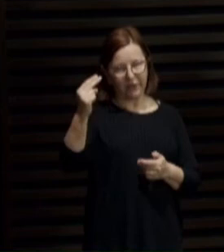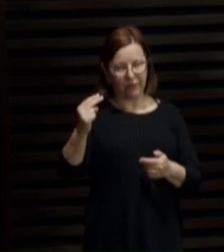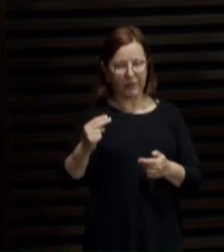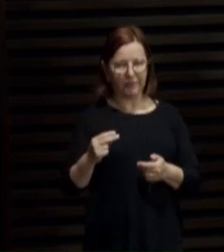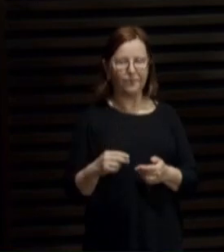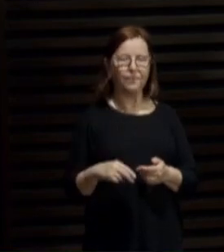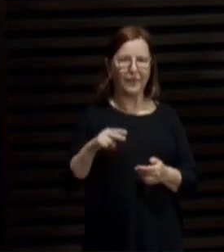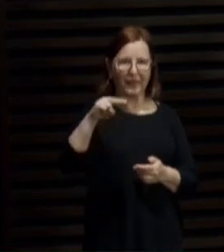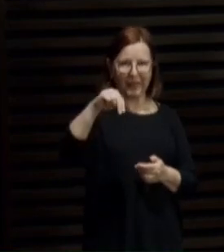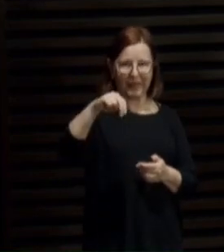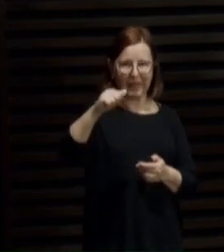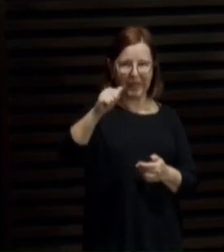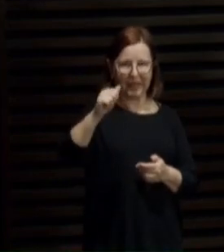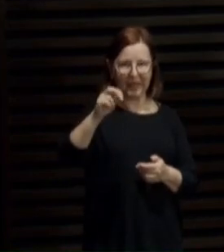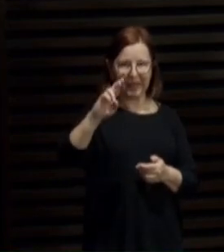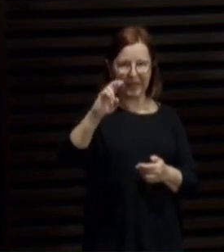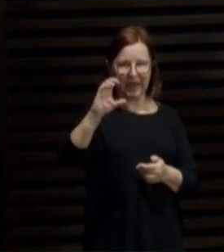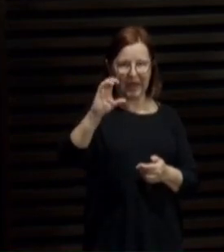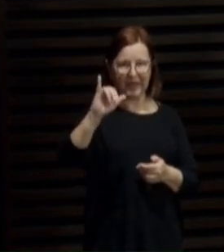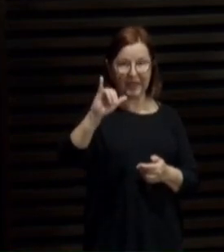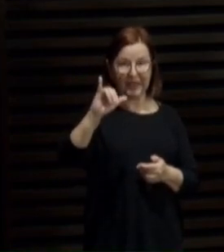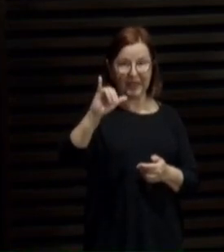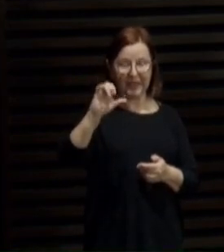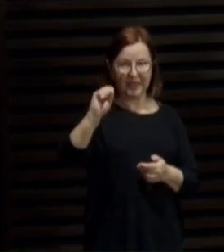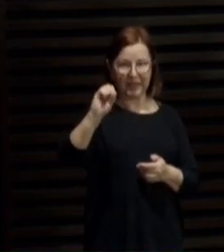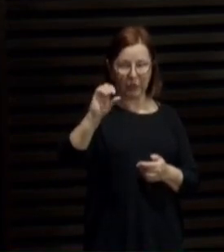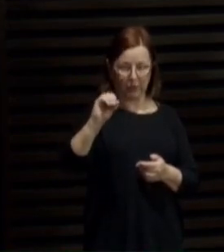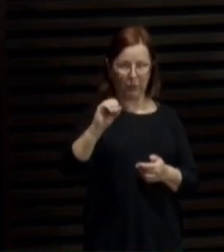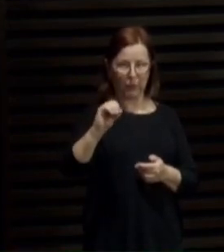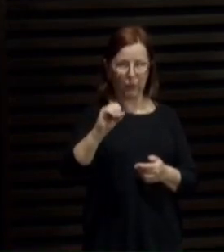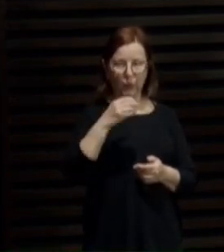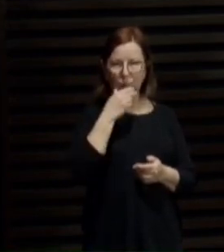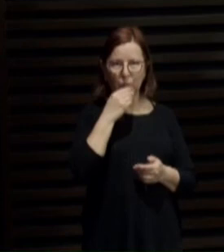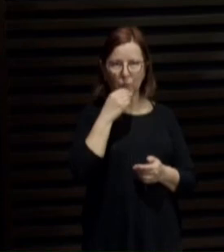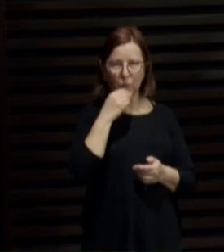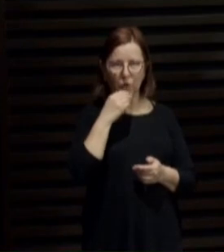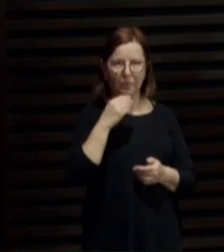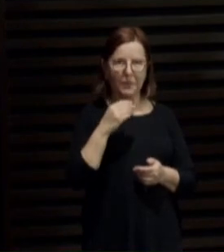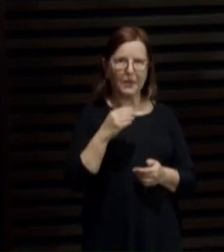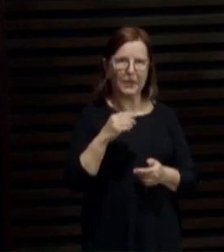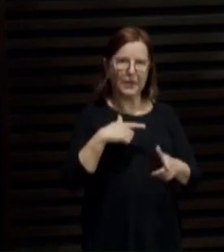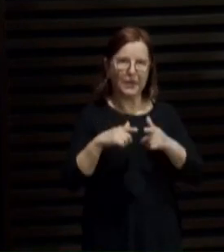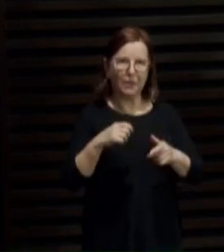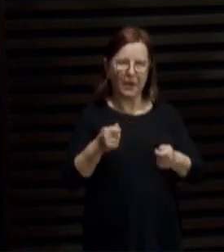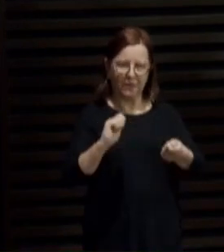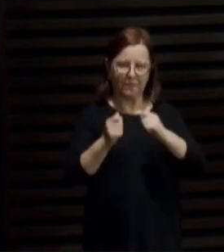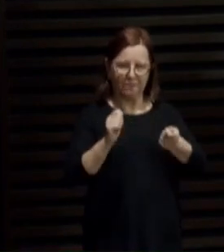Narciso, irmão Narciso, era um carroceiro. Ele era casado, juntado com a irmã